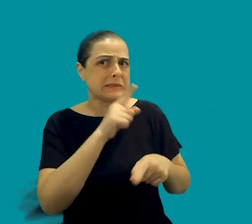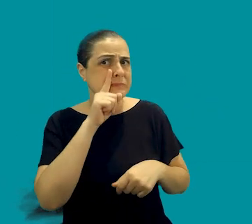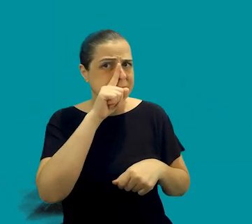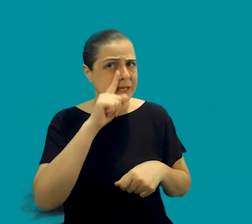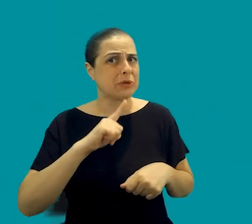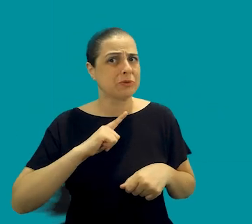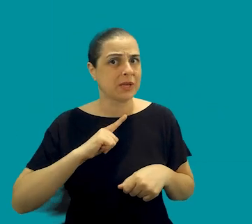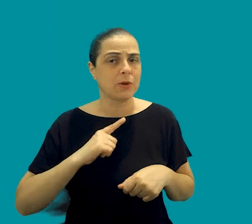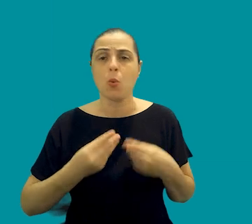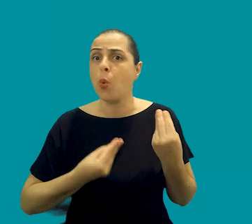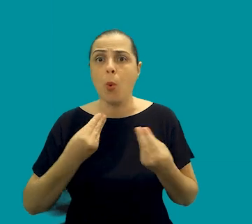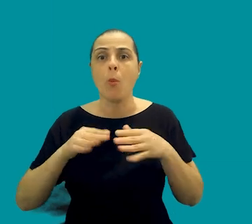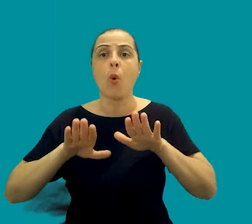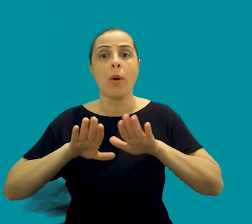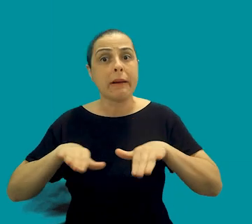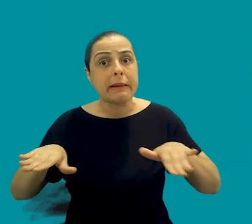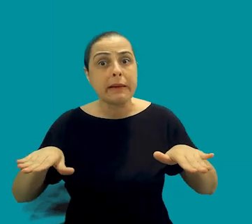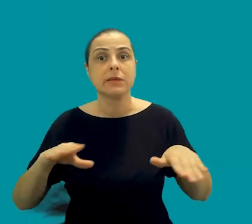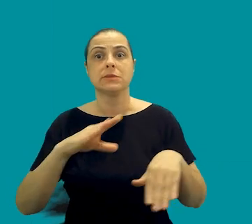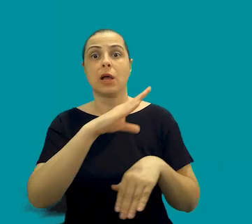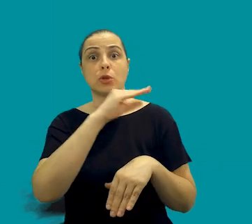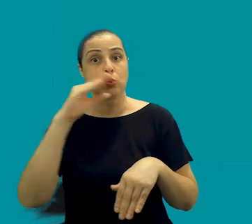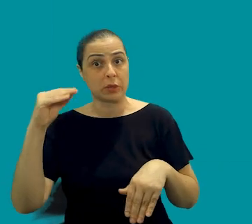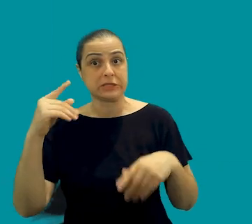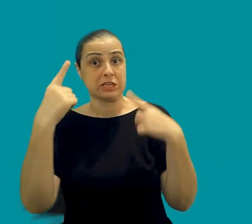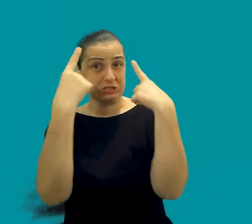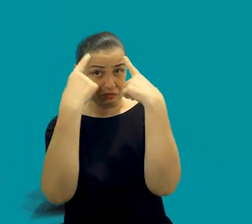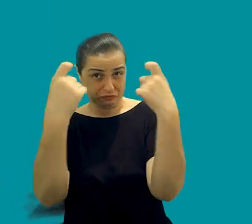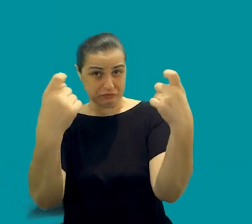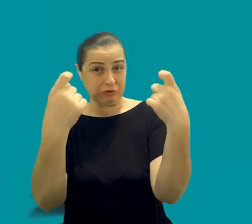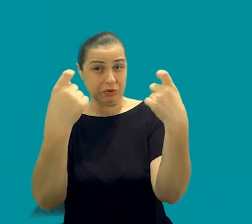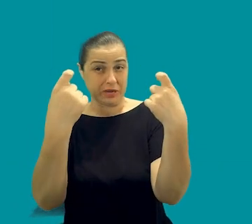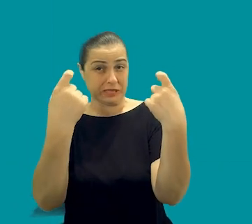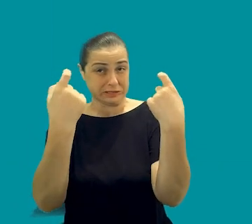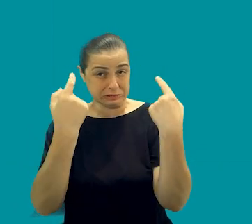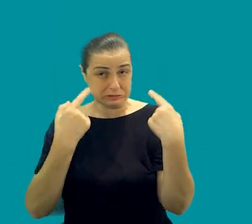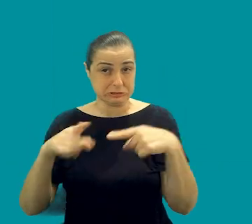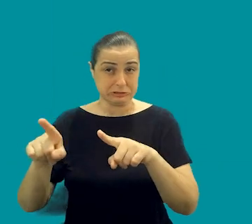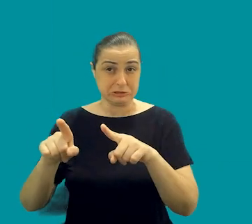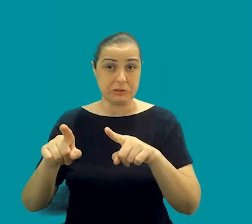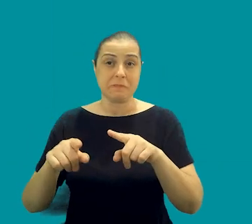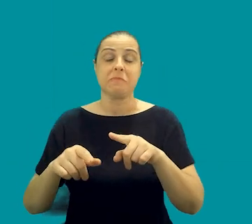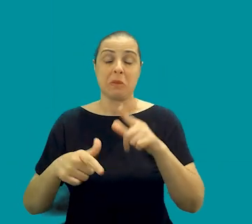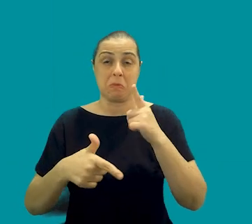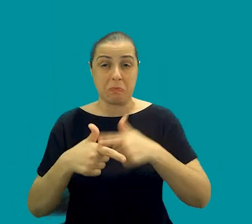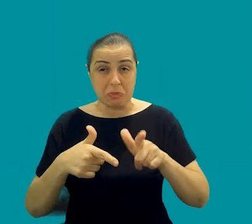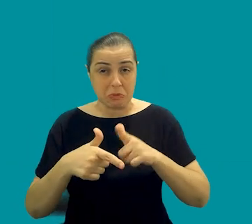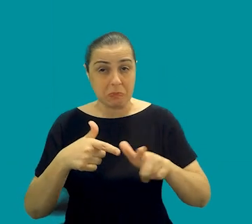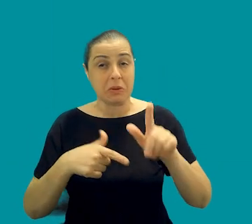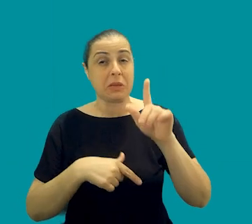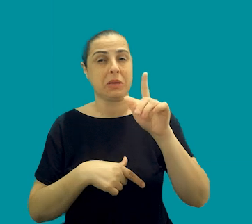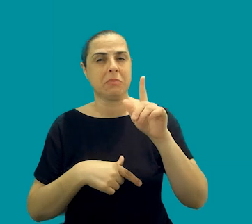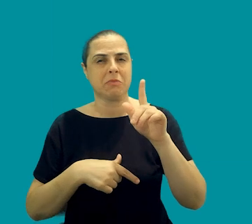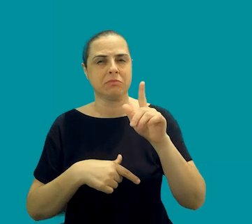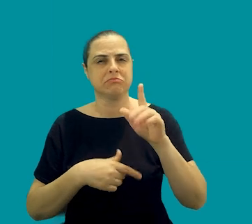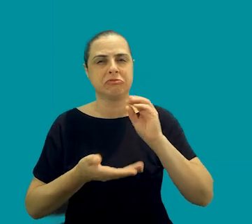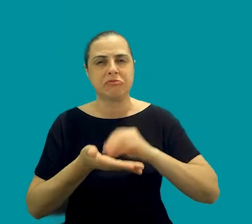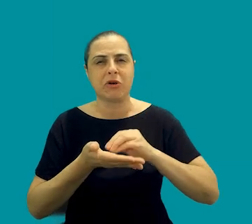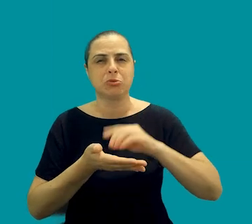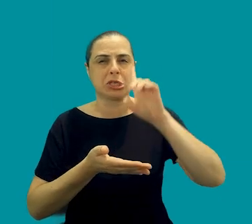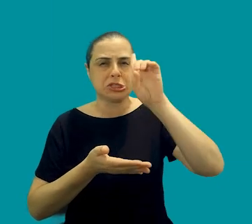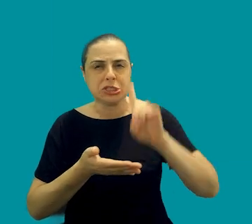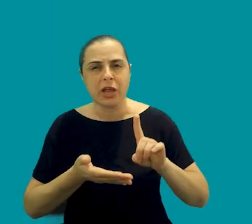Via de regra, são crianças e adolescentes que sofreram alguma violência, sofreram alguma violação de direitos e tiveram